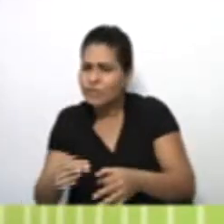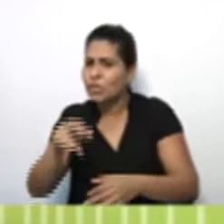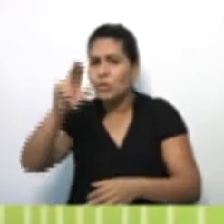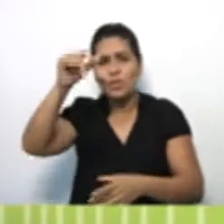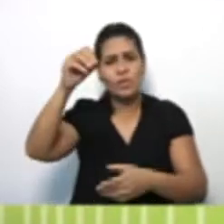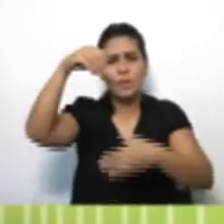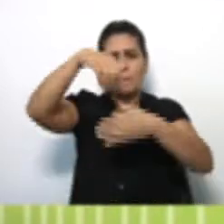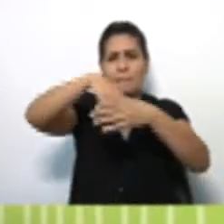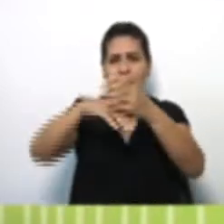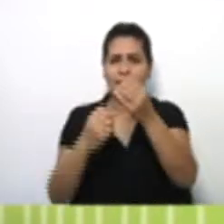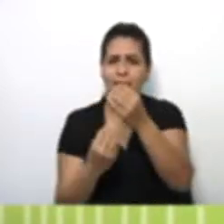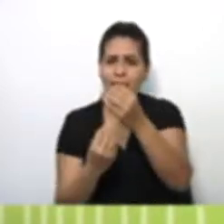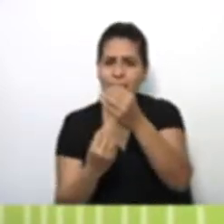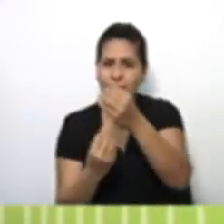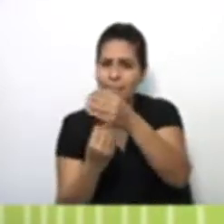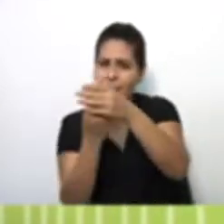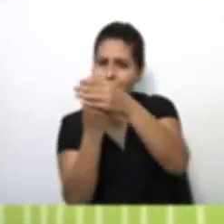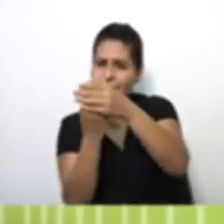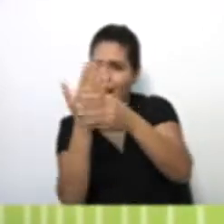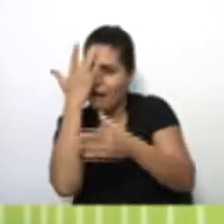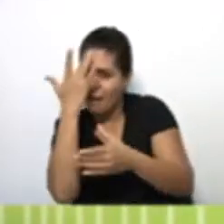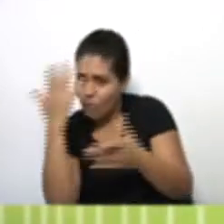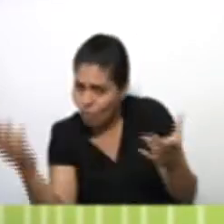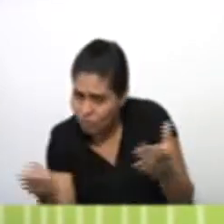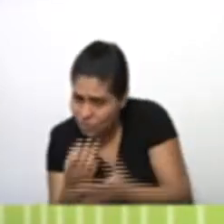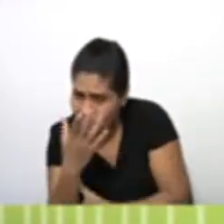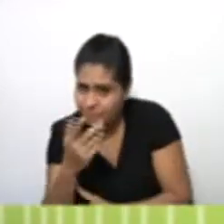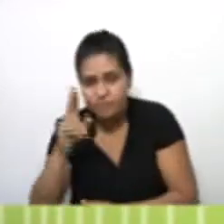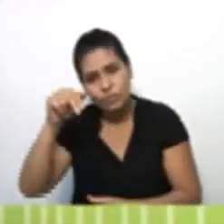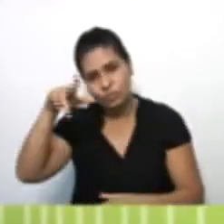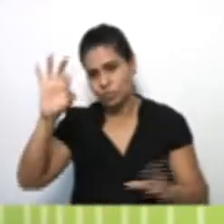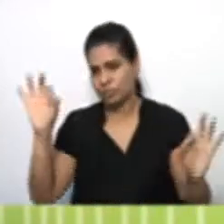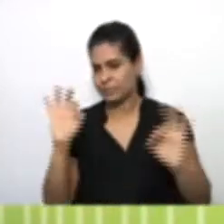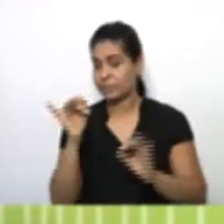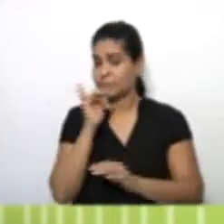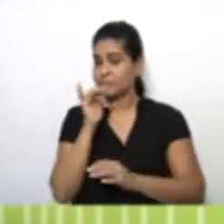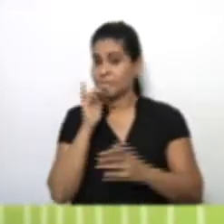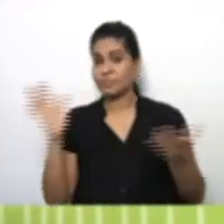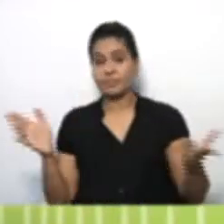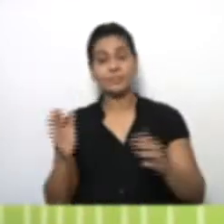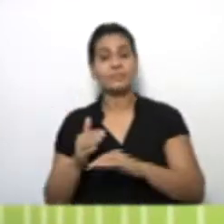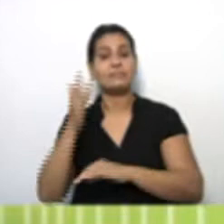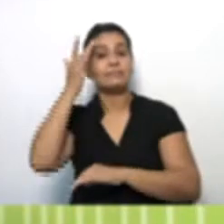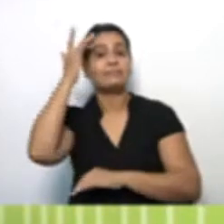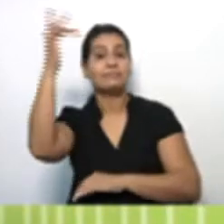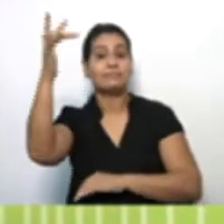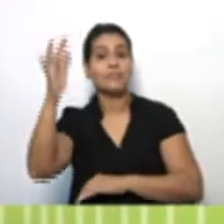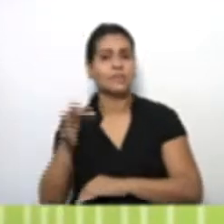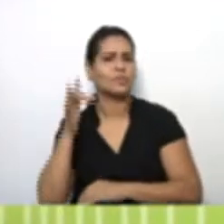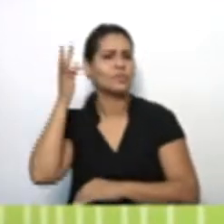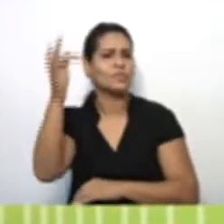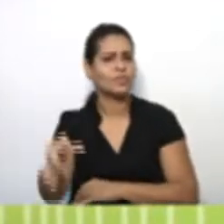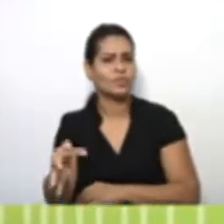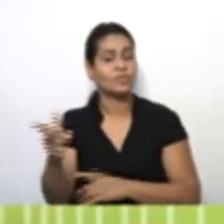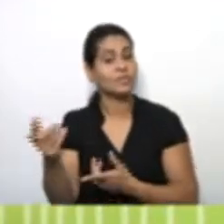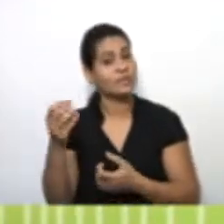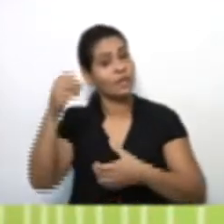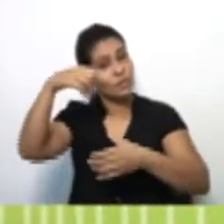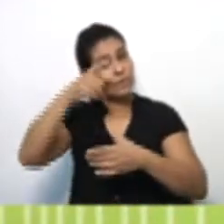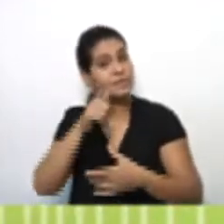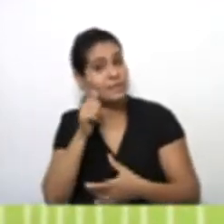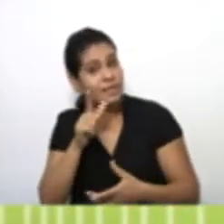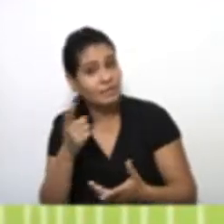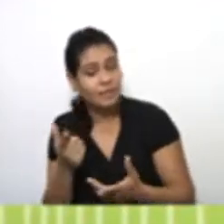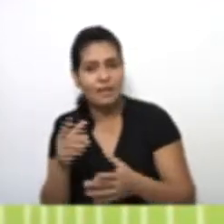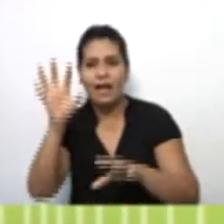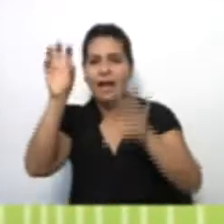só planta, vai plantar hoje para colher hoje? Nunca. Você vai plantar para colher amanhã. É lógico que se você planta muito bem, você vai